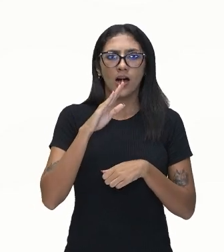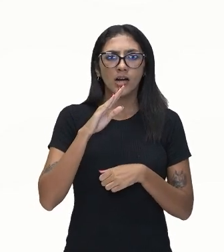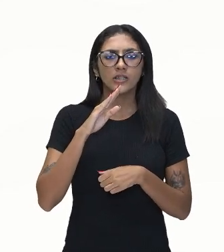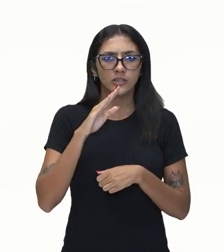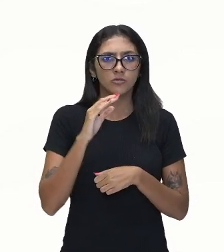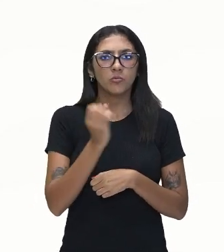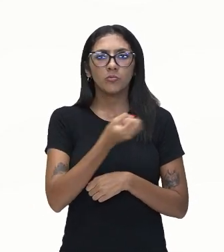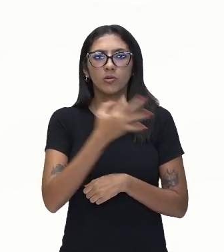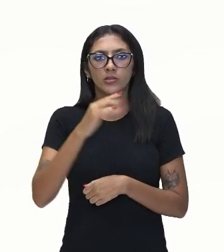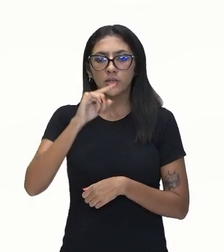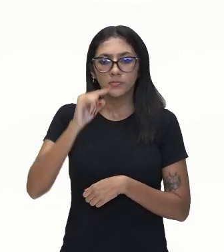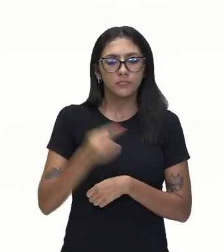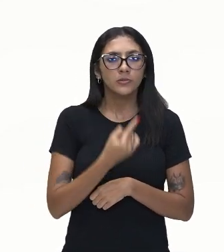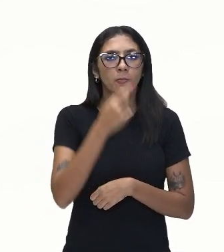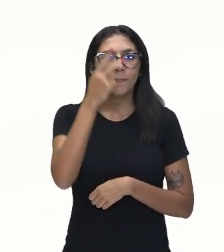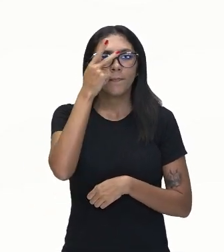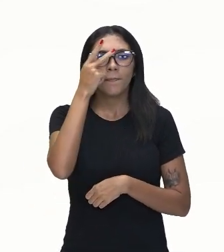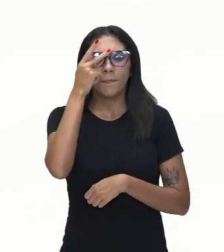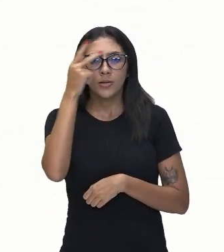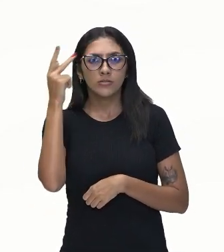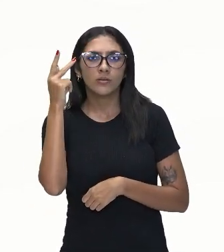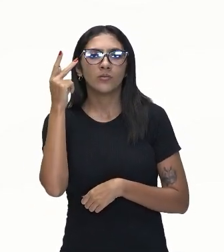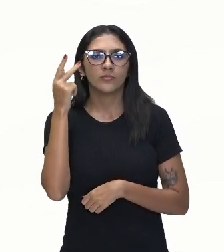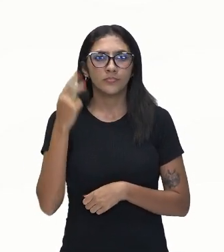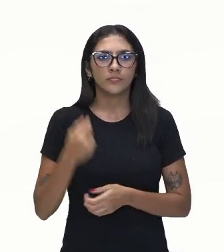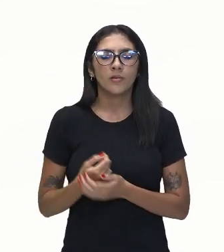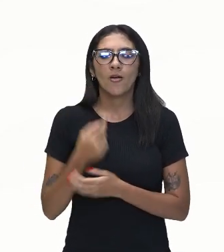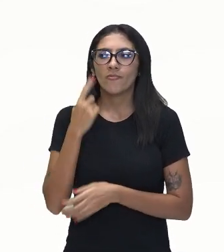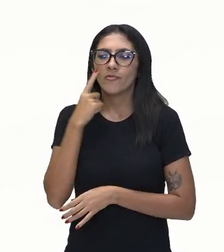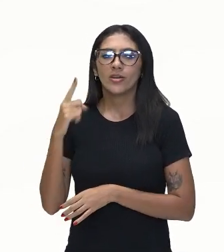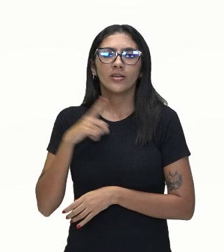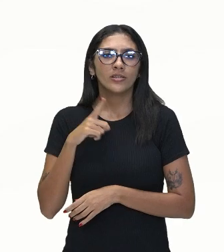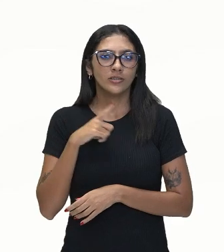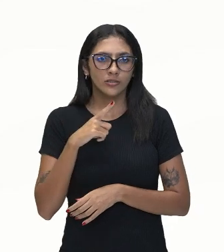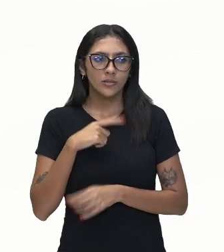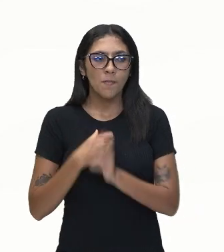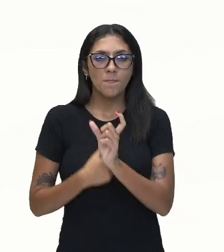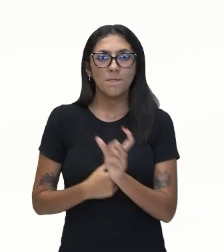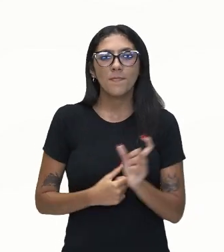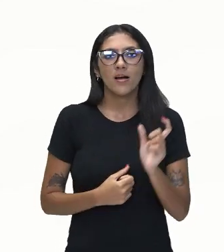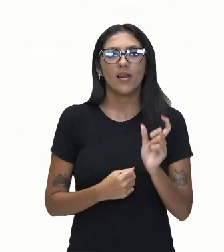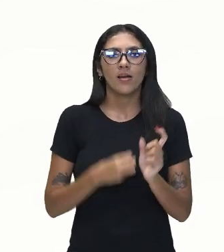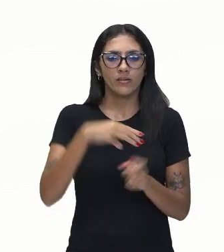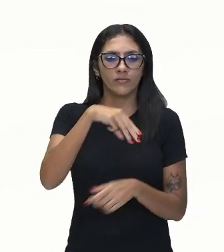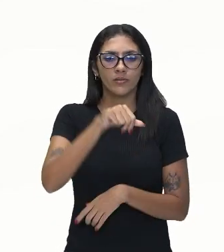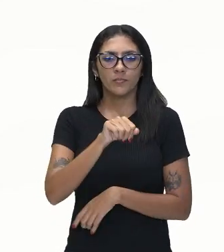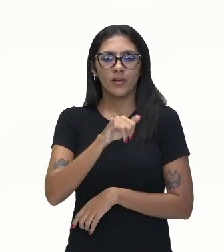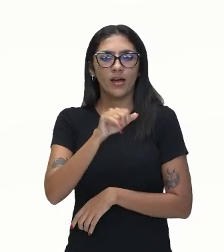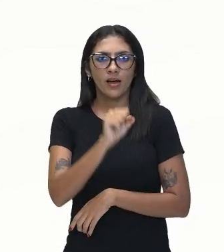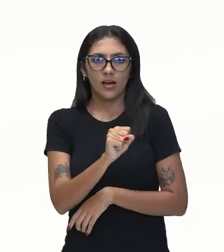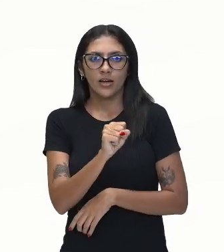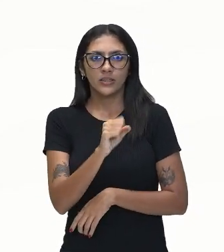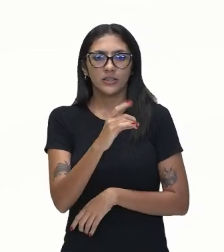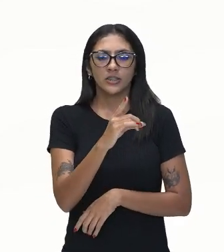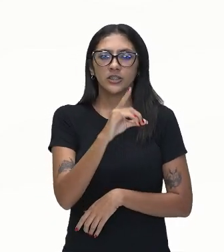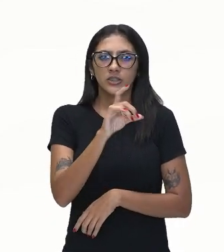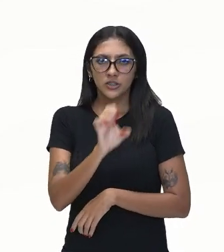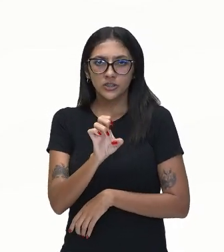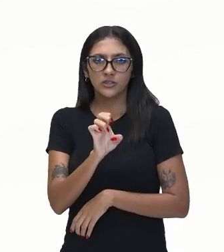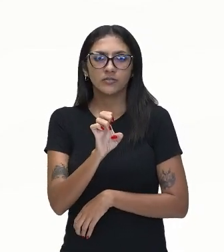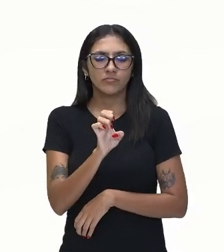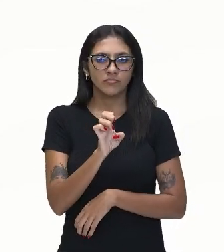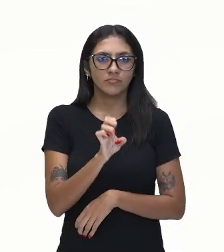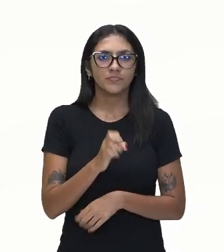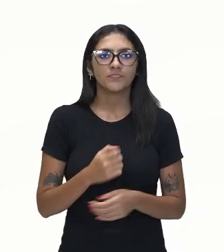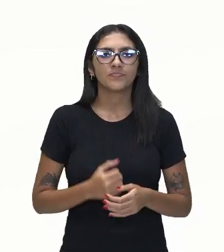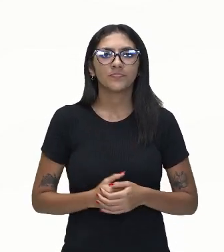foram ao casamento. Eu tenho aqui a expressão aproximativa, dando essa ideia numérica, né? E